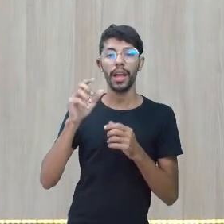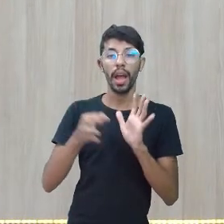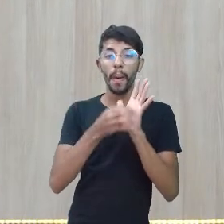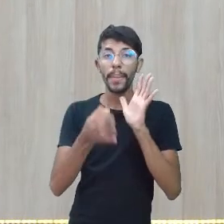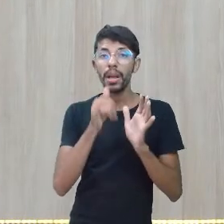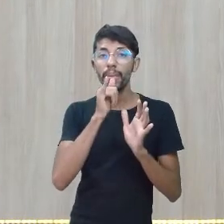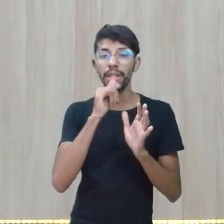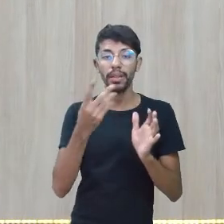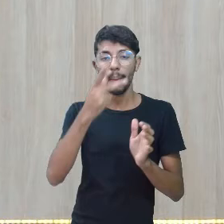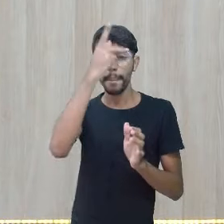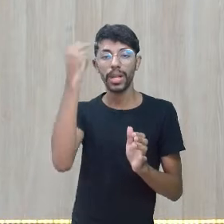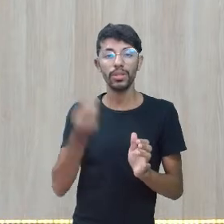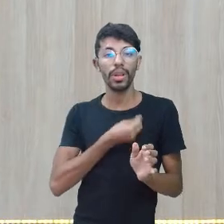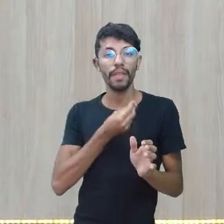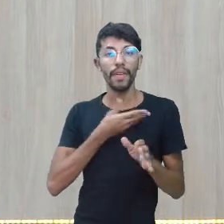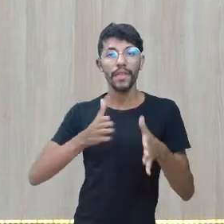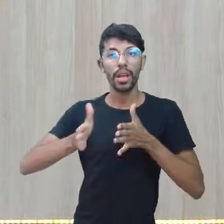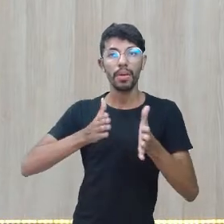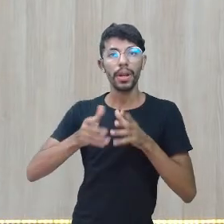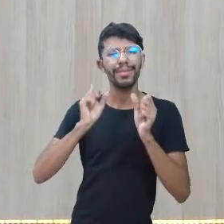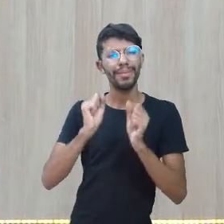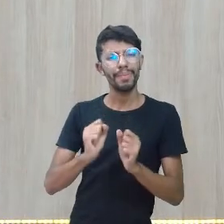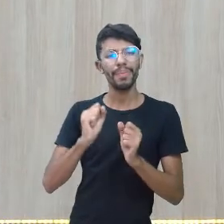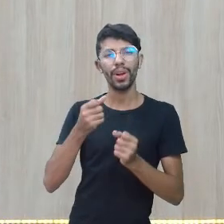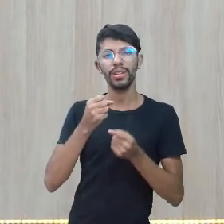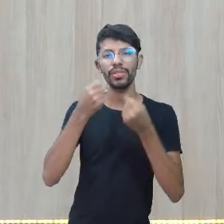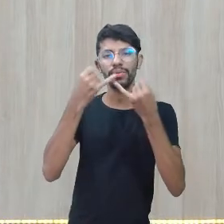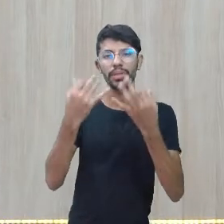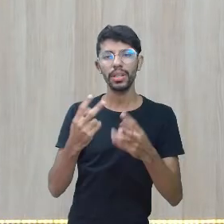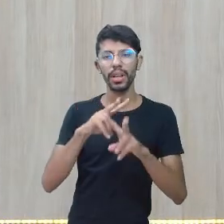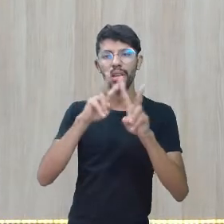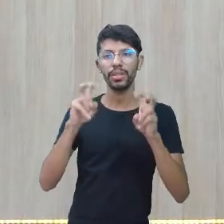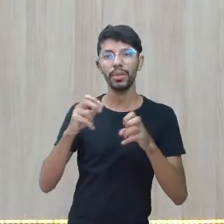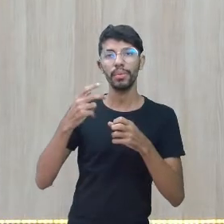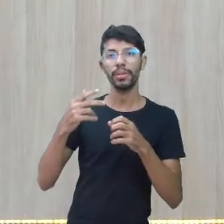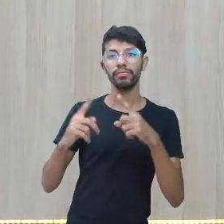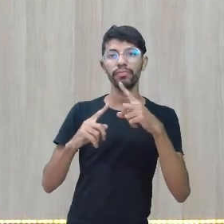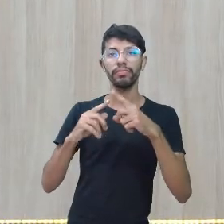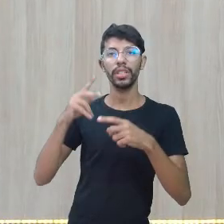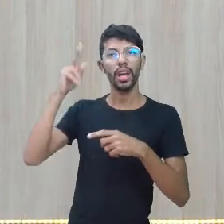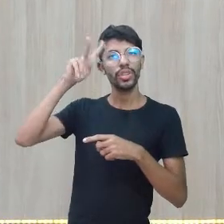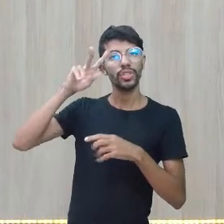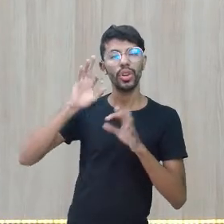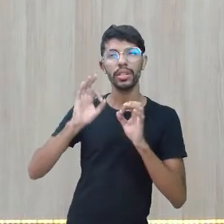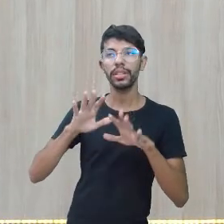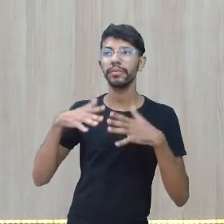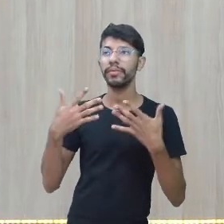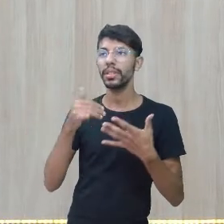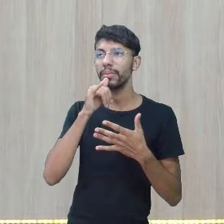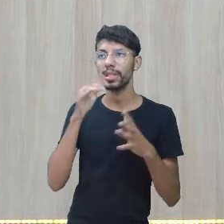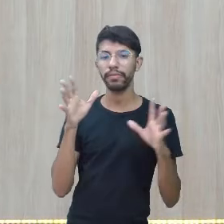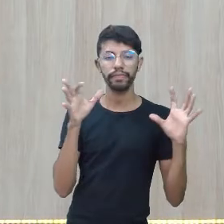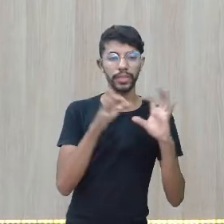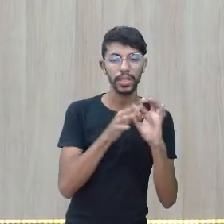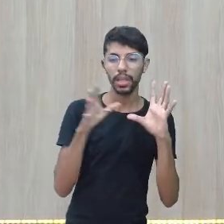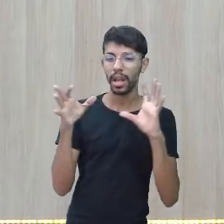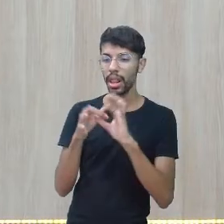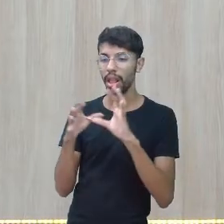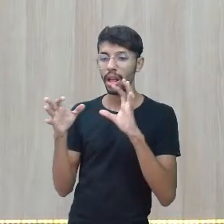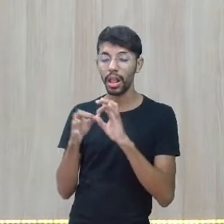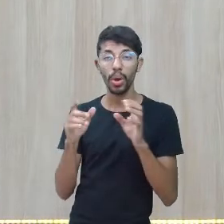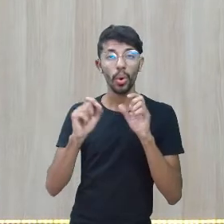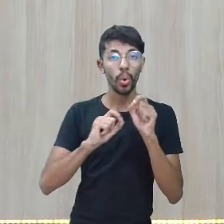podem contar a sua história, a sua versão da história. Então, interligando aí a vida das pessoas com os fatos históricos, a gente